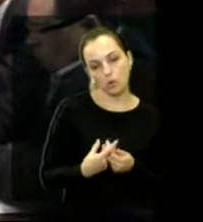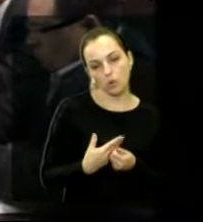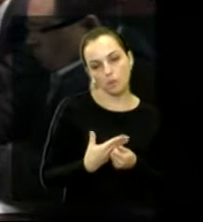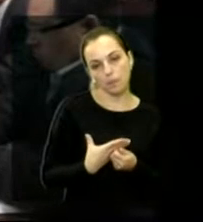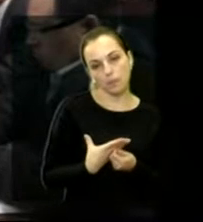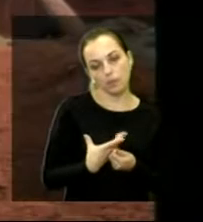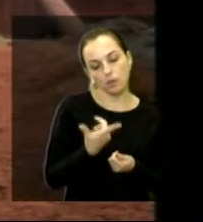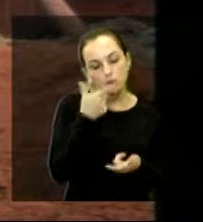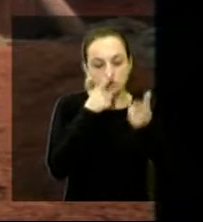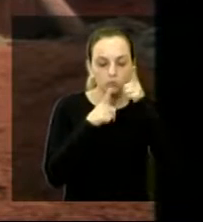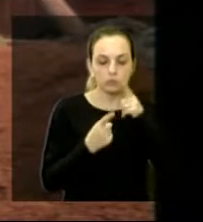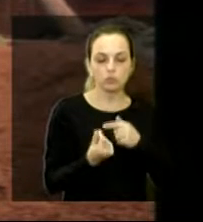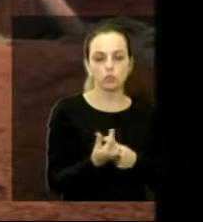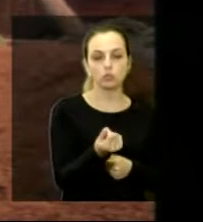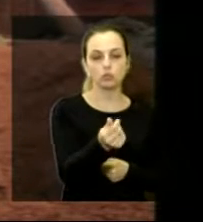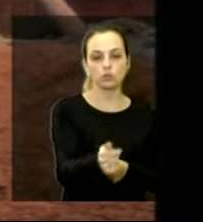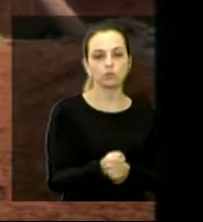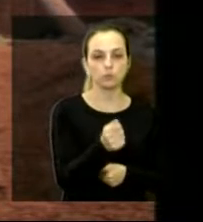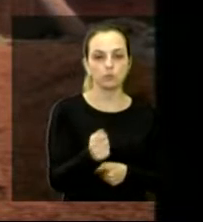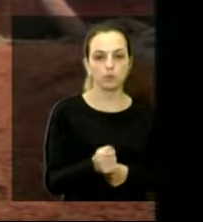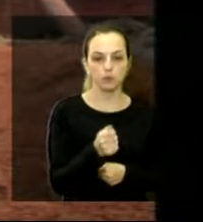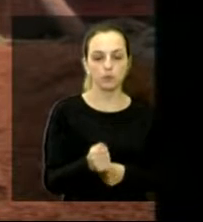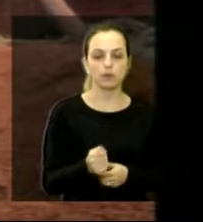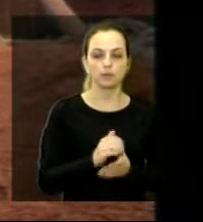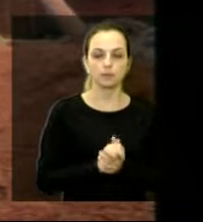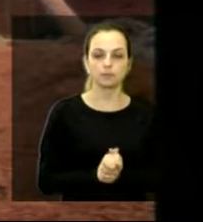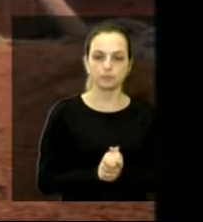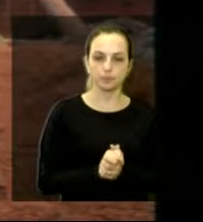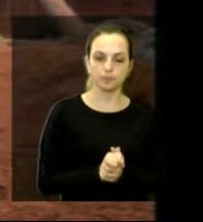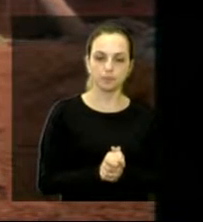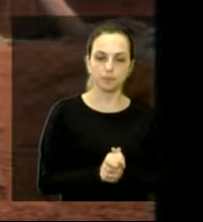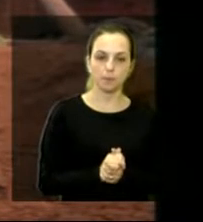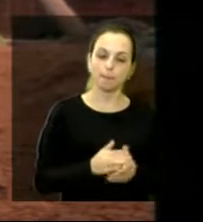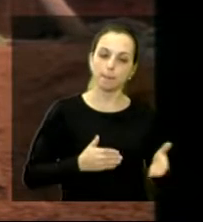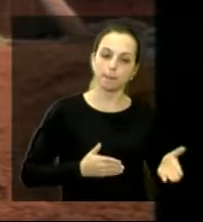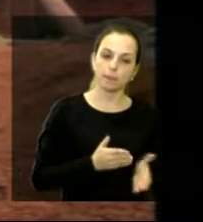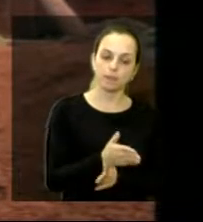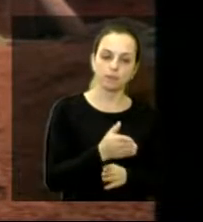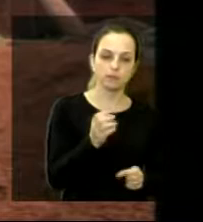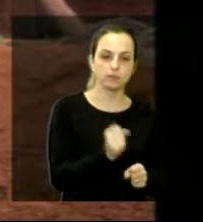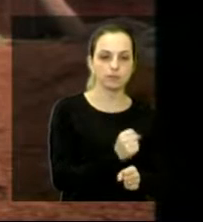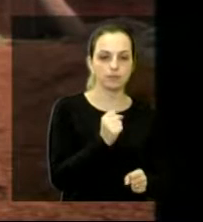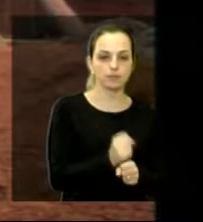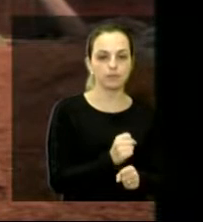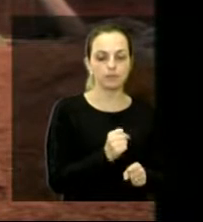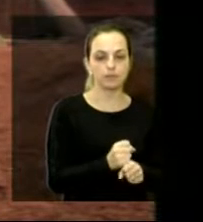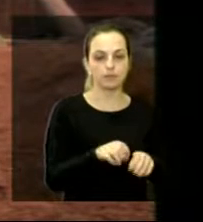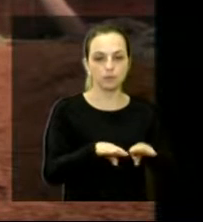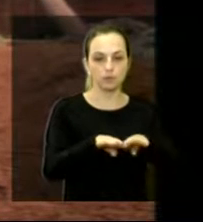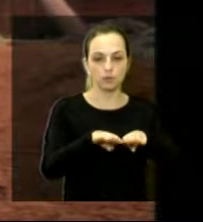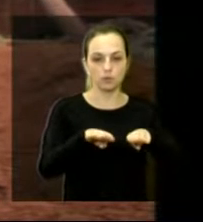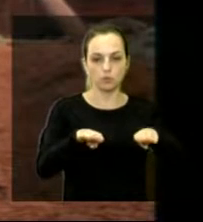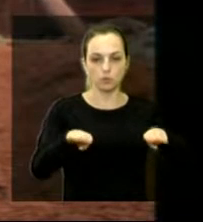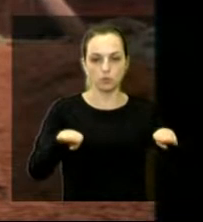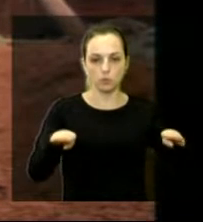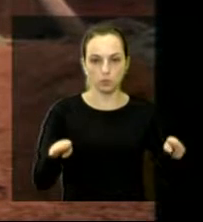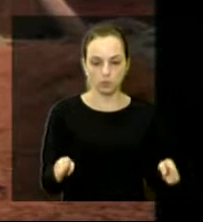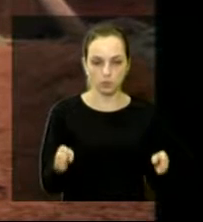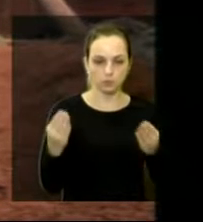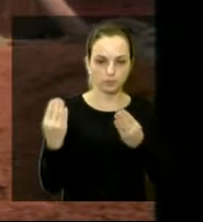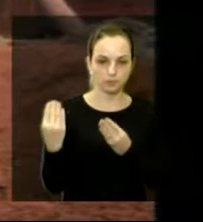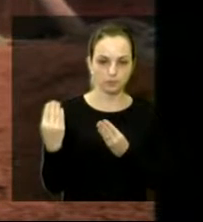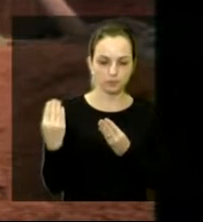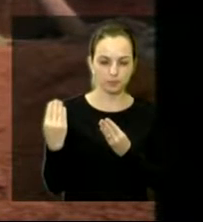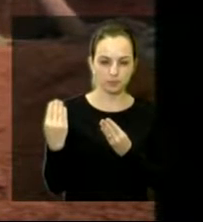para Araraquara. Também visitamos a obra aí, que infelizmente do pontilhão ali, com esse excesso de chuva, ainda